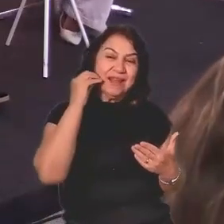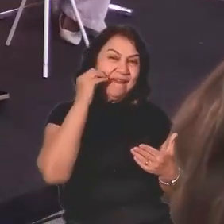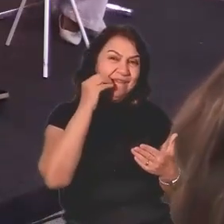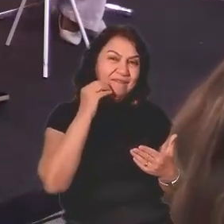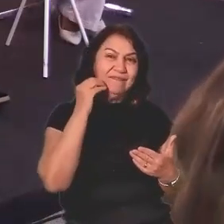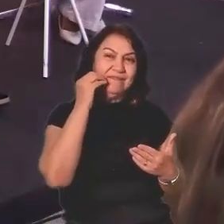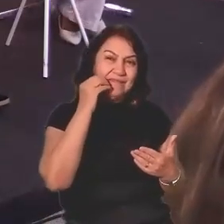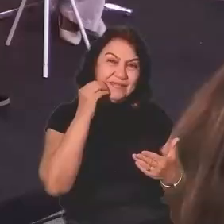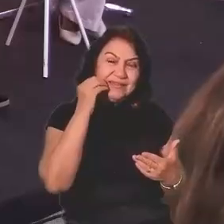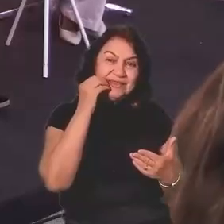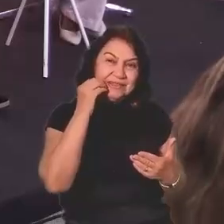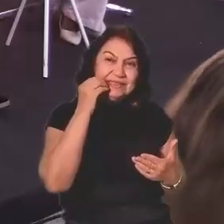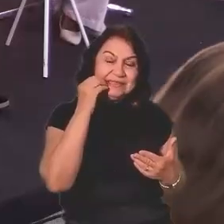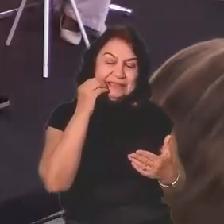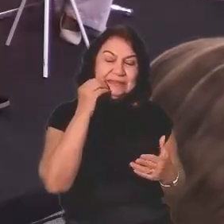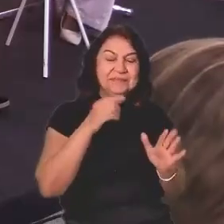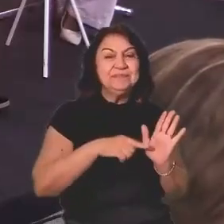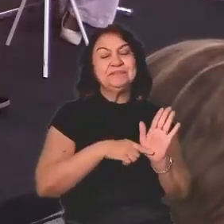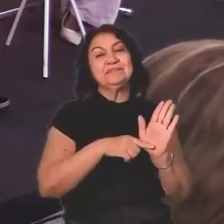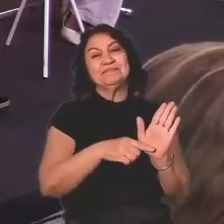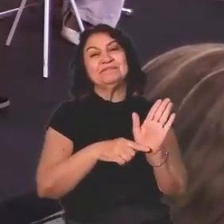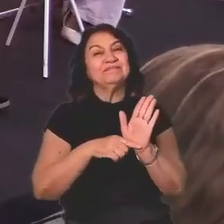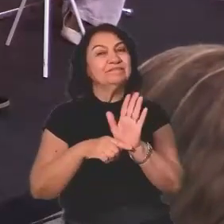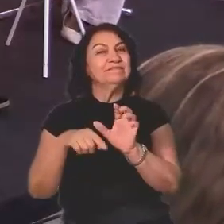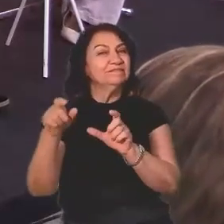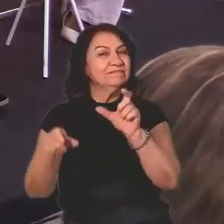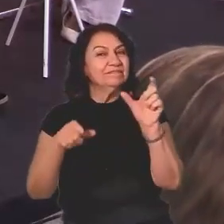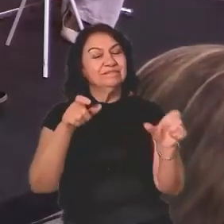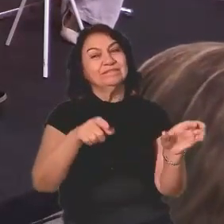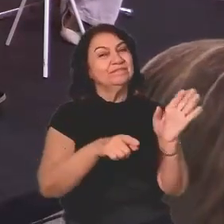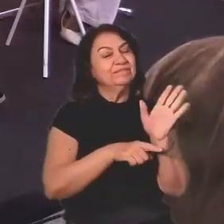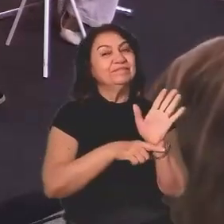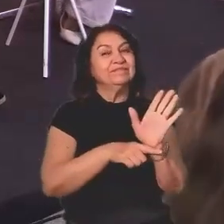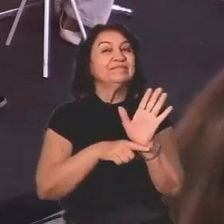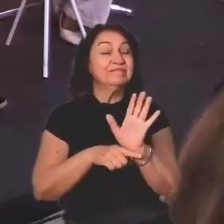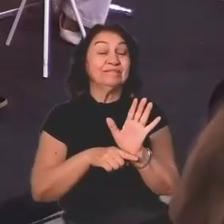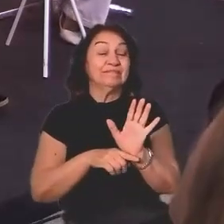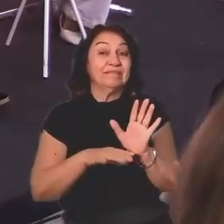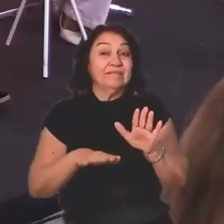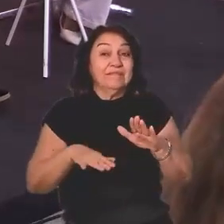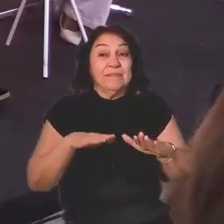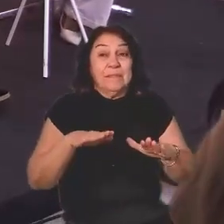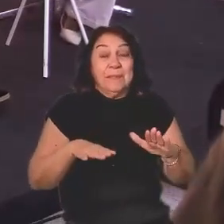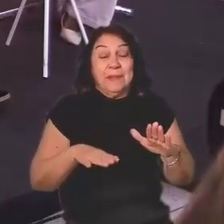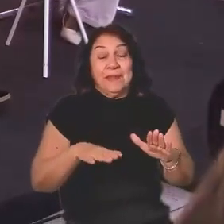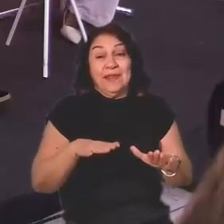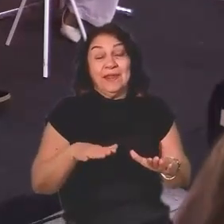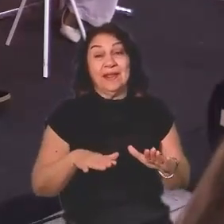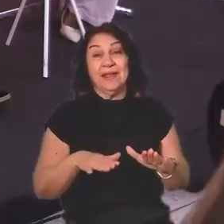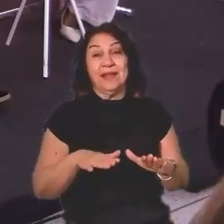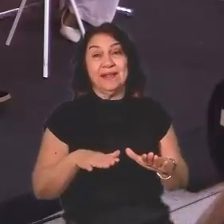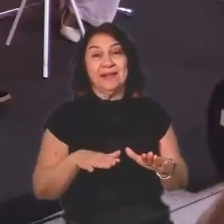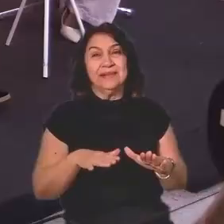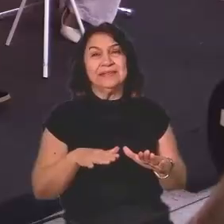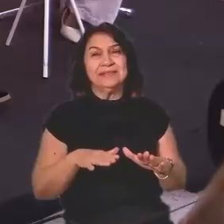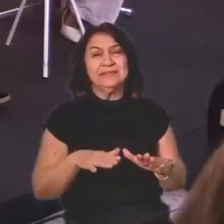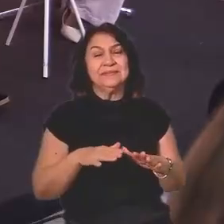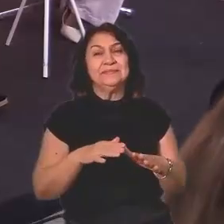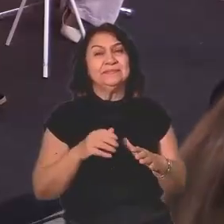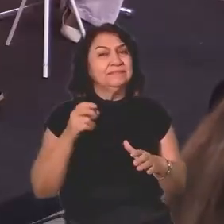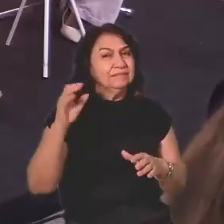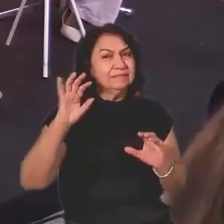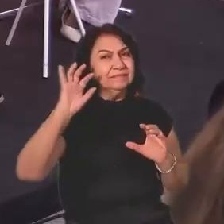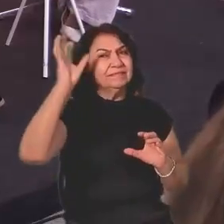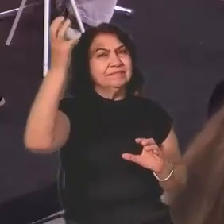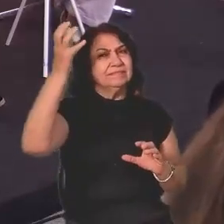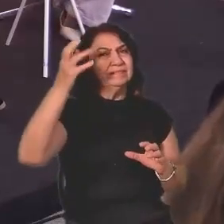pode ajudar muita gente, porque eu falo assim, às vezes a gente passa tanta coisa na vida e